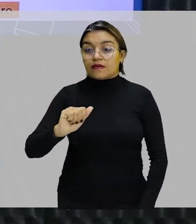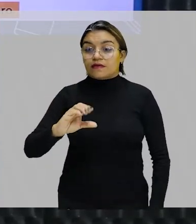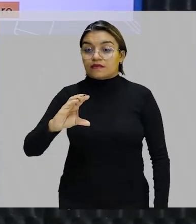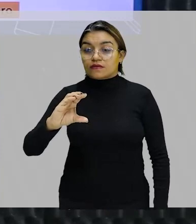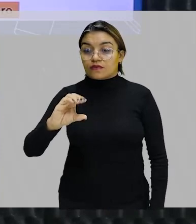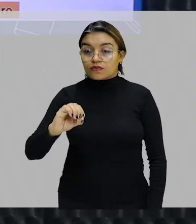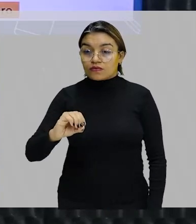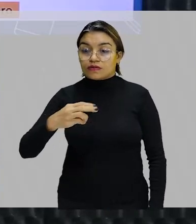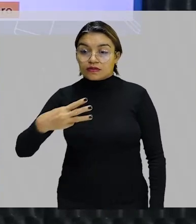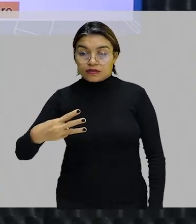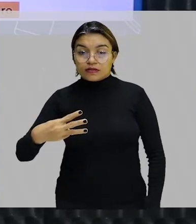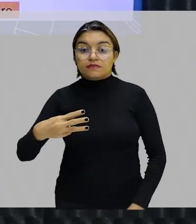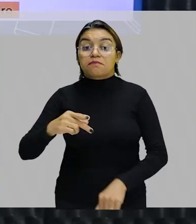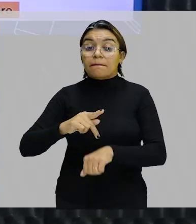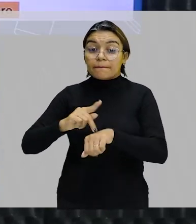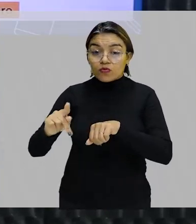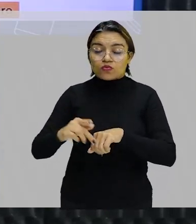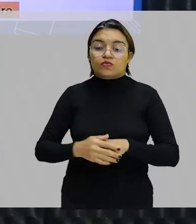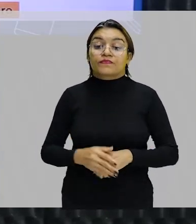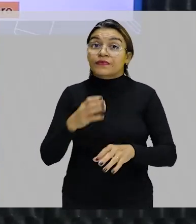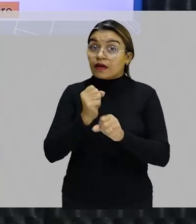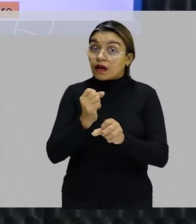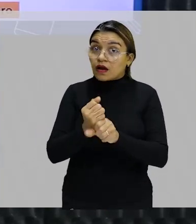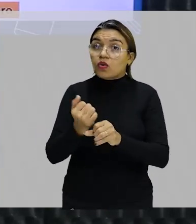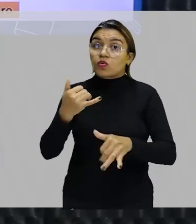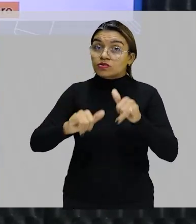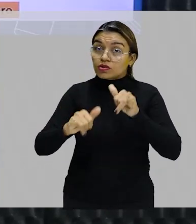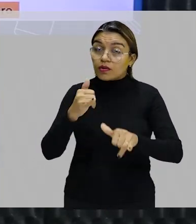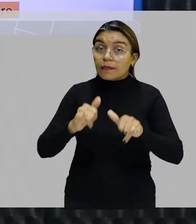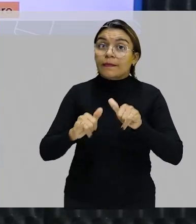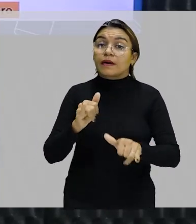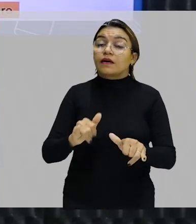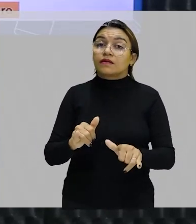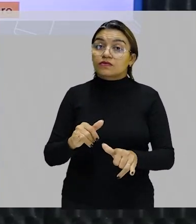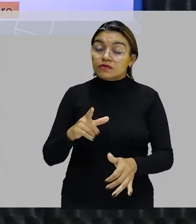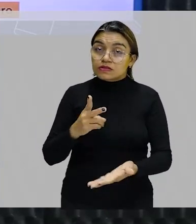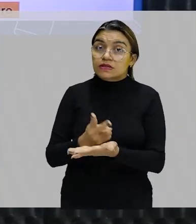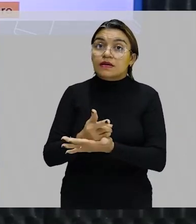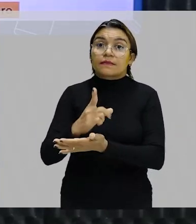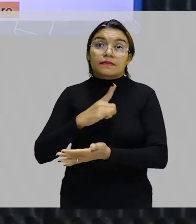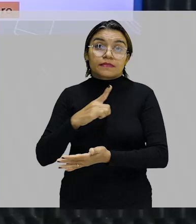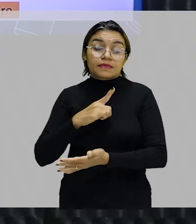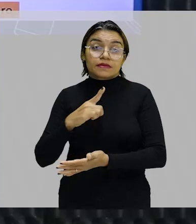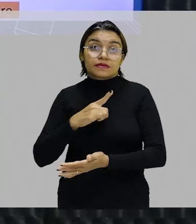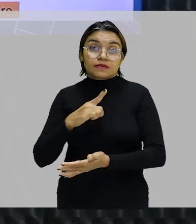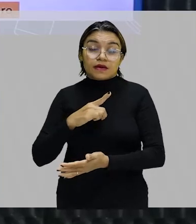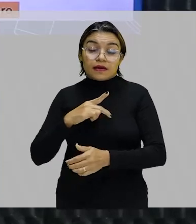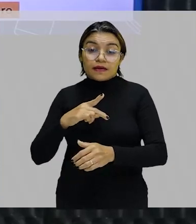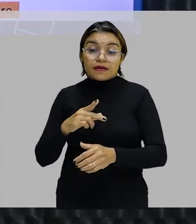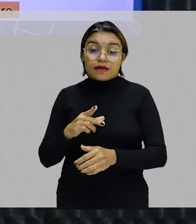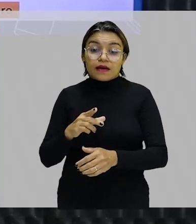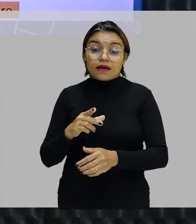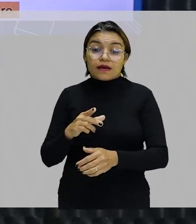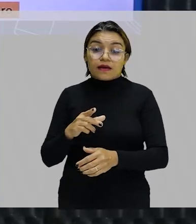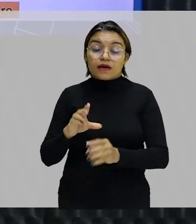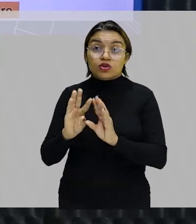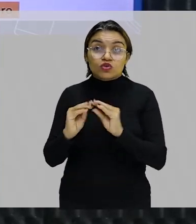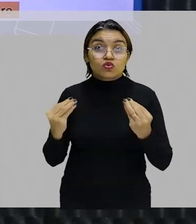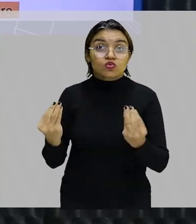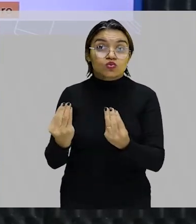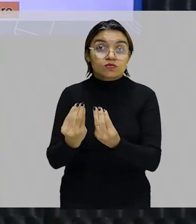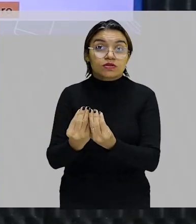estequiométrico, sempre vai fazer parte desse cálculo a parte pura, certo? Aquela substância